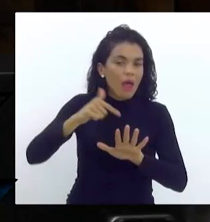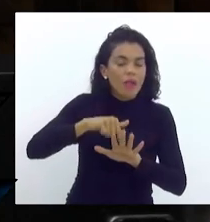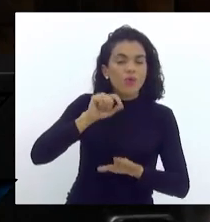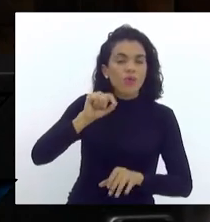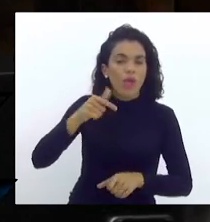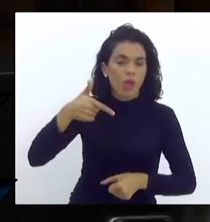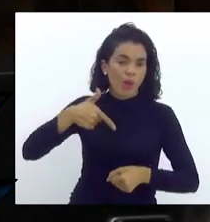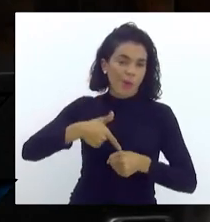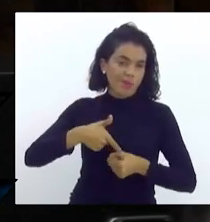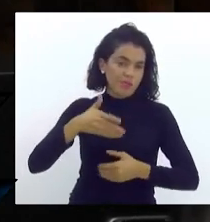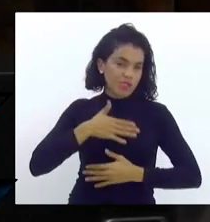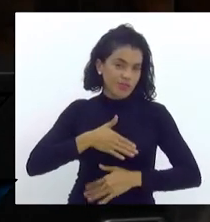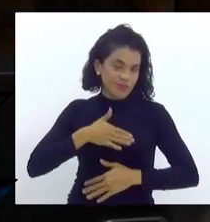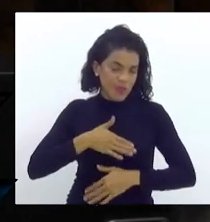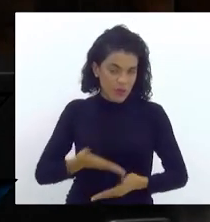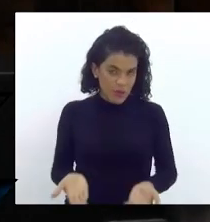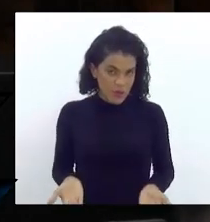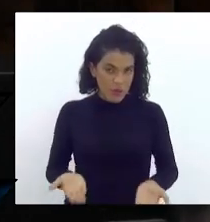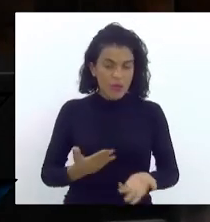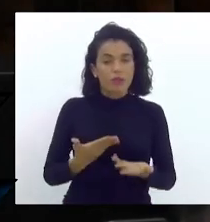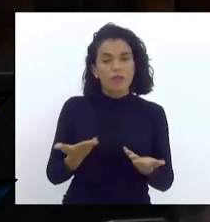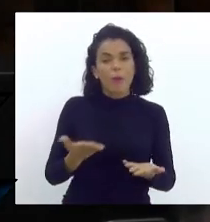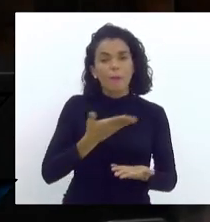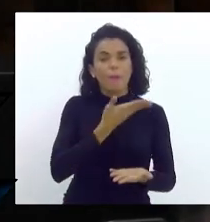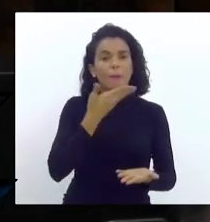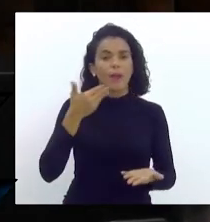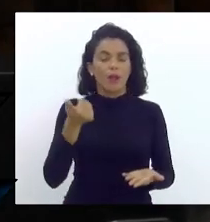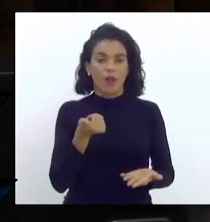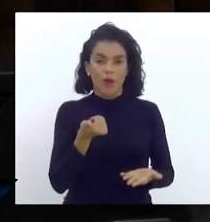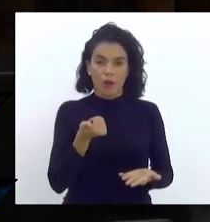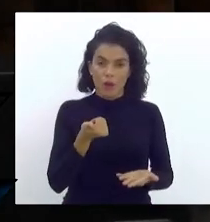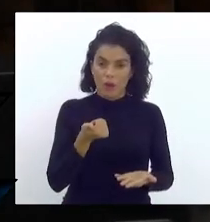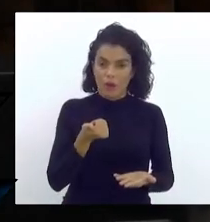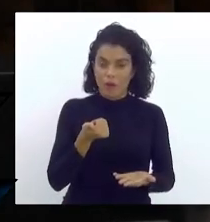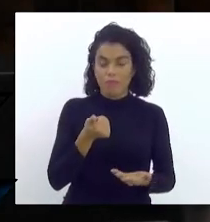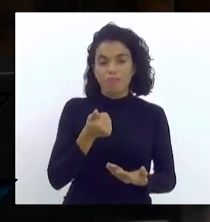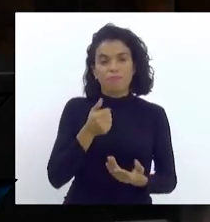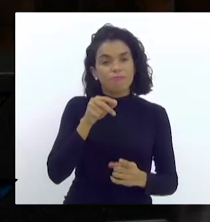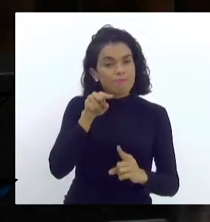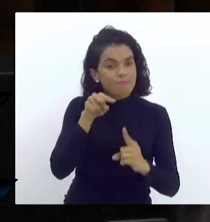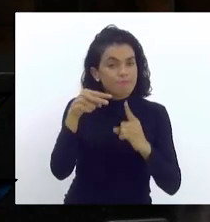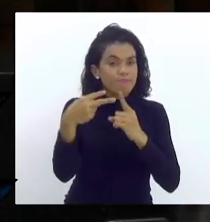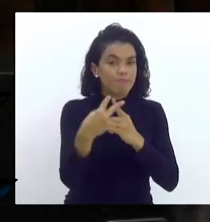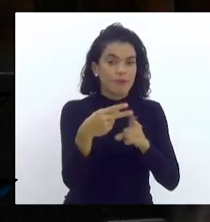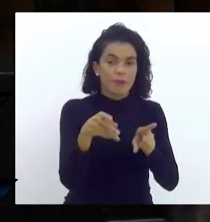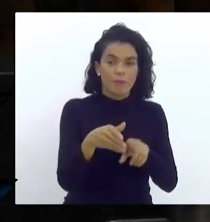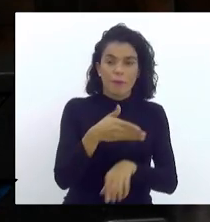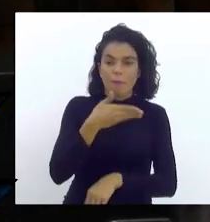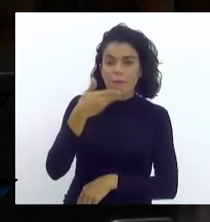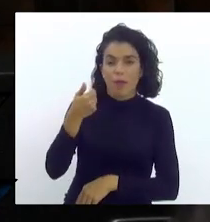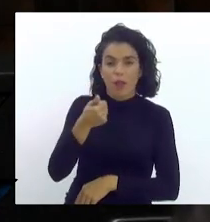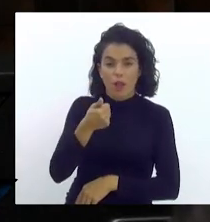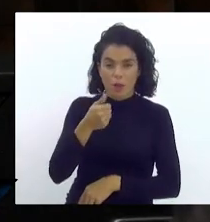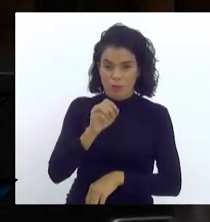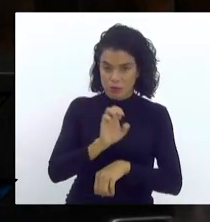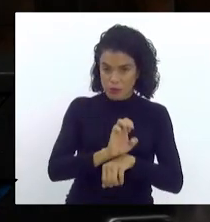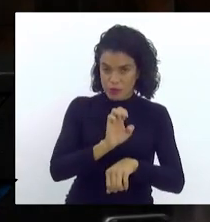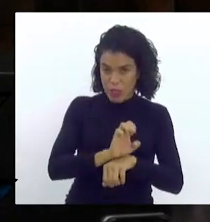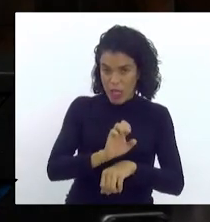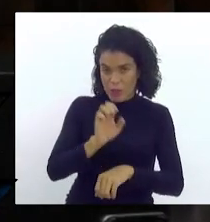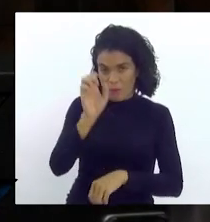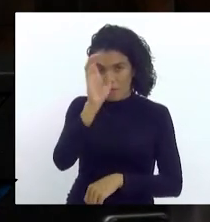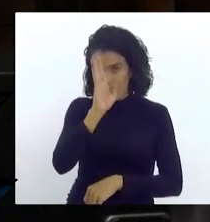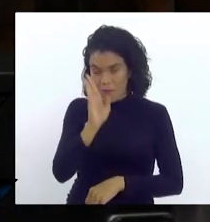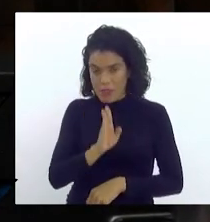embate, fazermos o que é melhor no nosso ponto de vista e o melhor para o nosso Estado, para o nosso